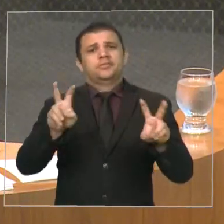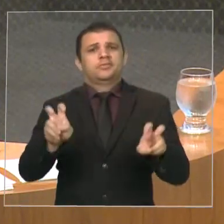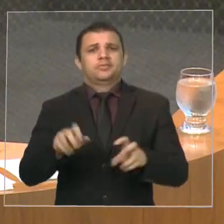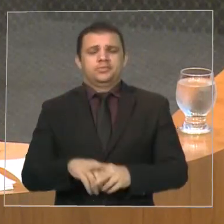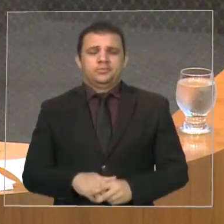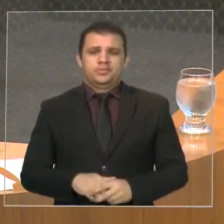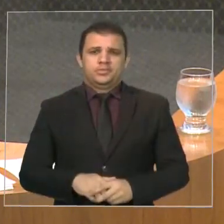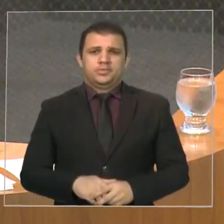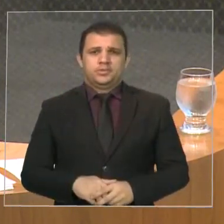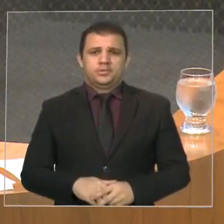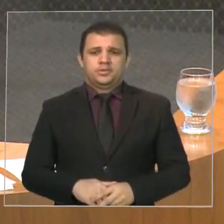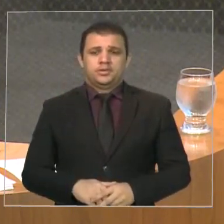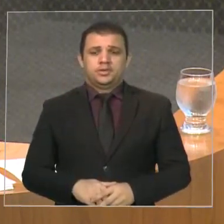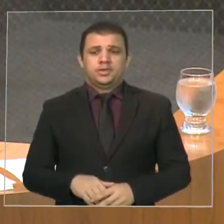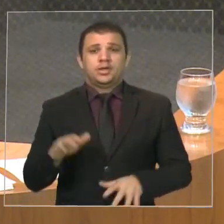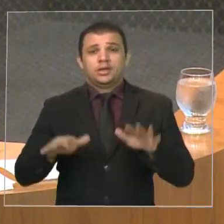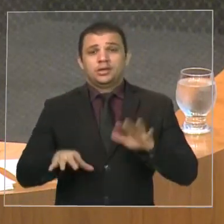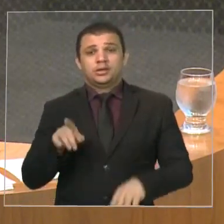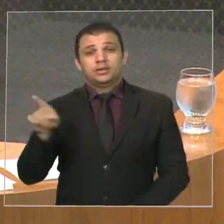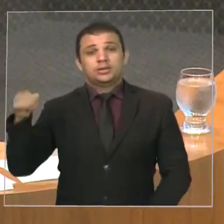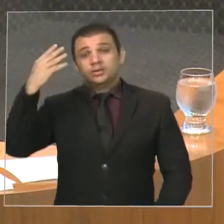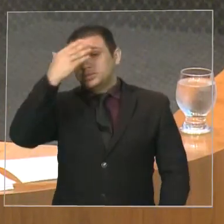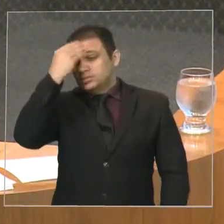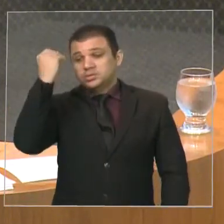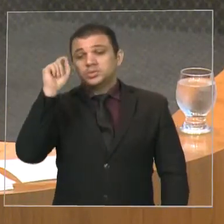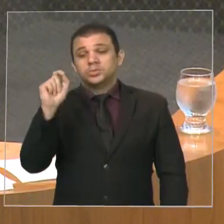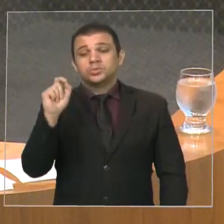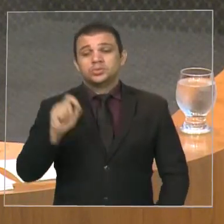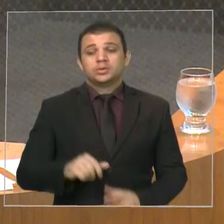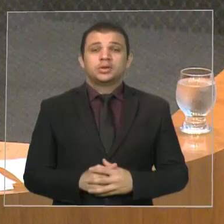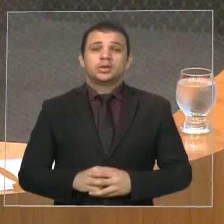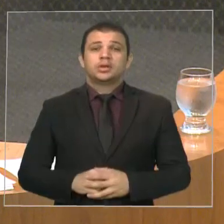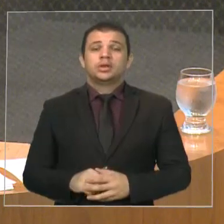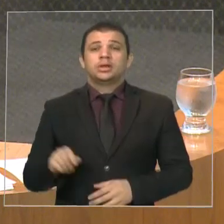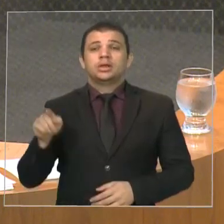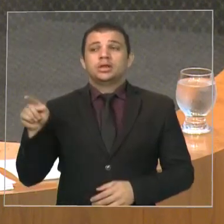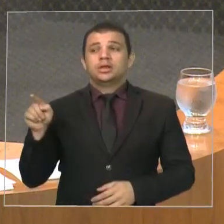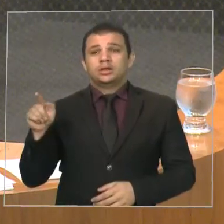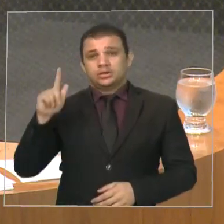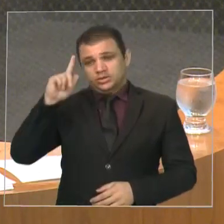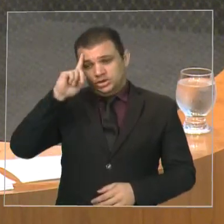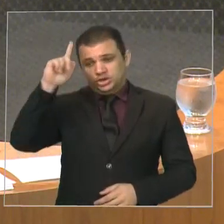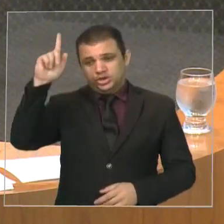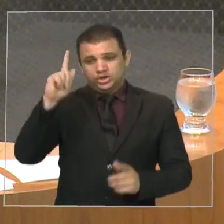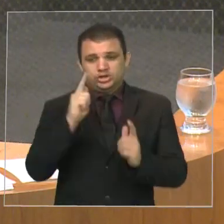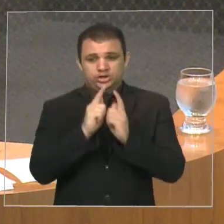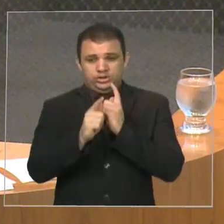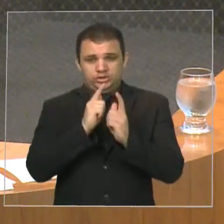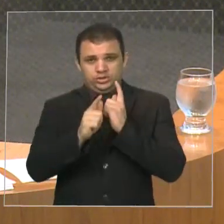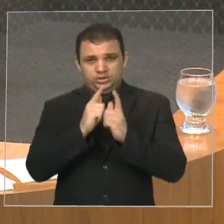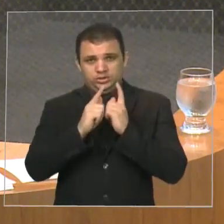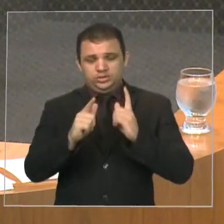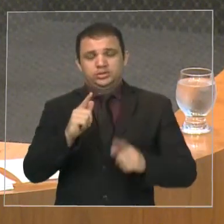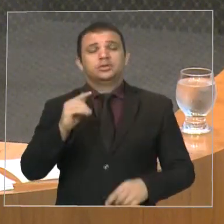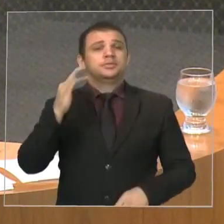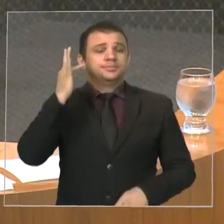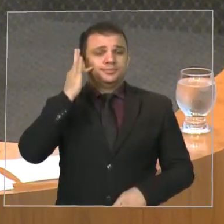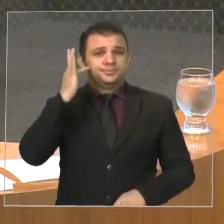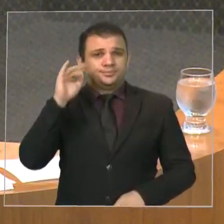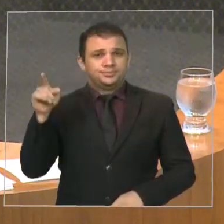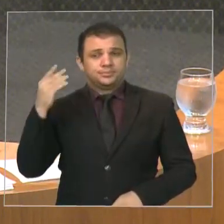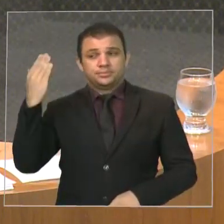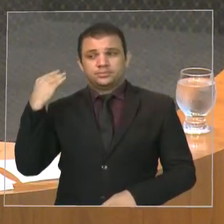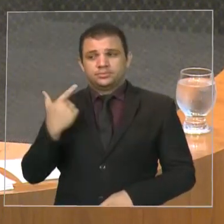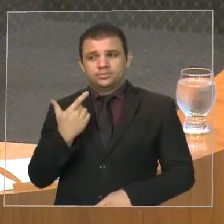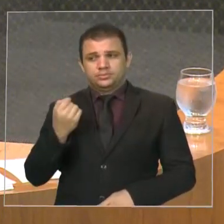ele esquece de dizer que na gestão dele, de Flávio Dino, de 2015 para cá,